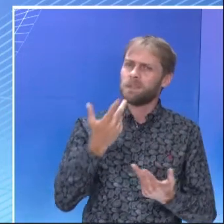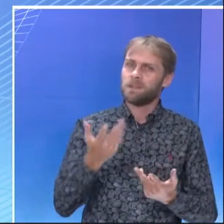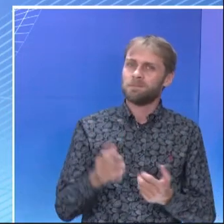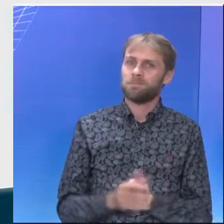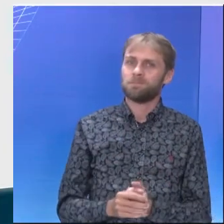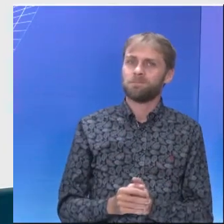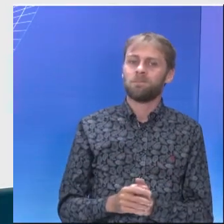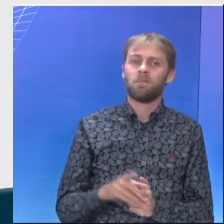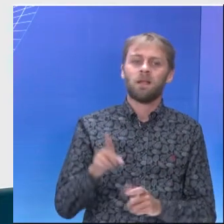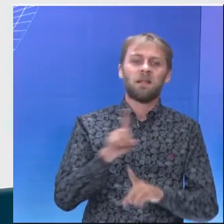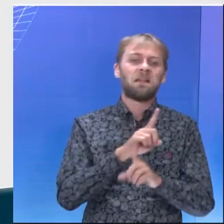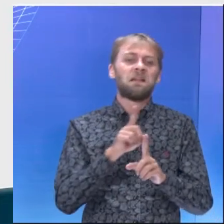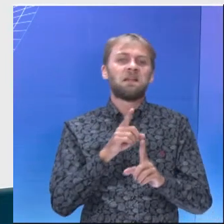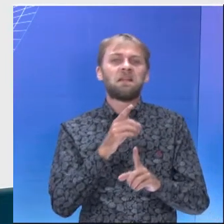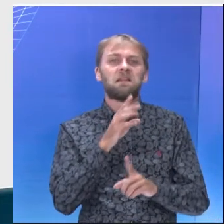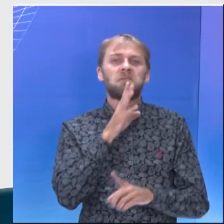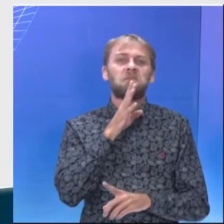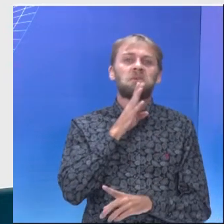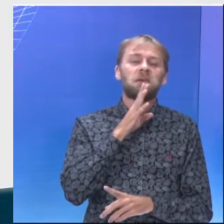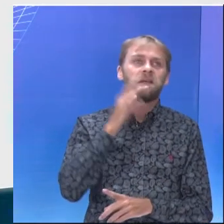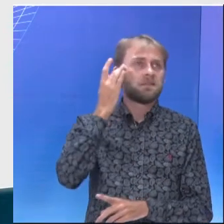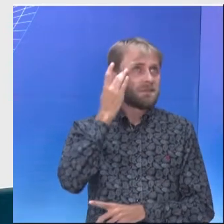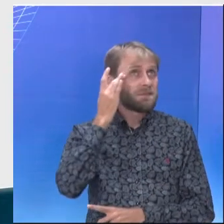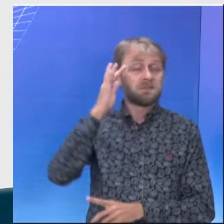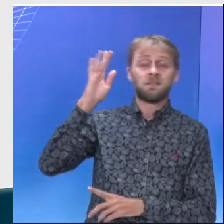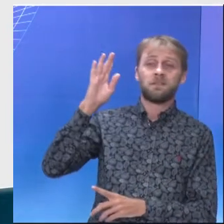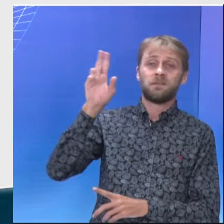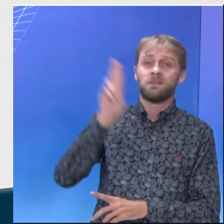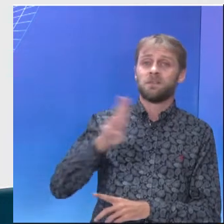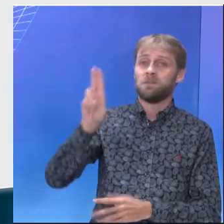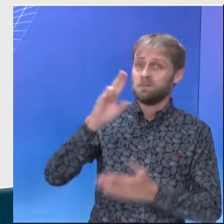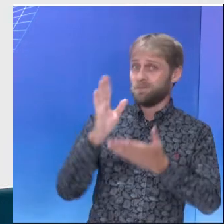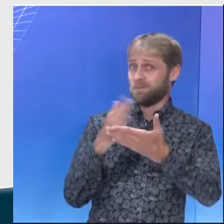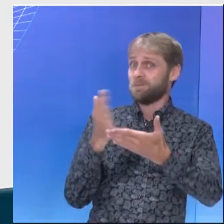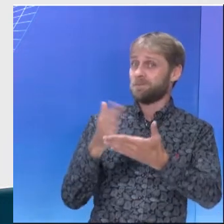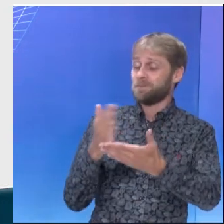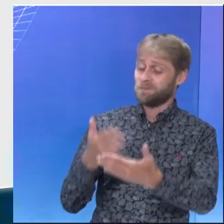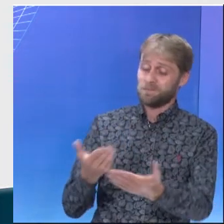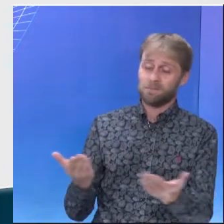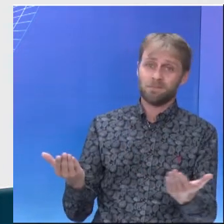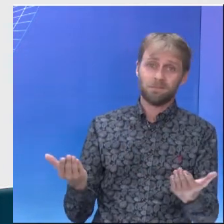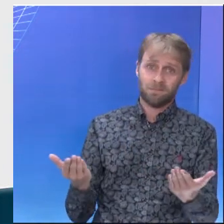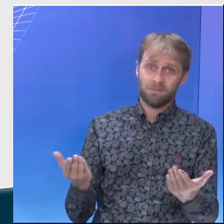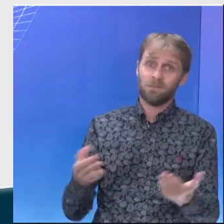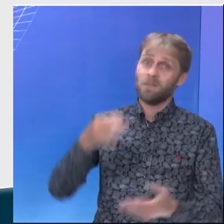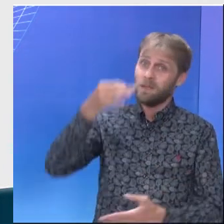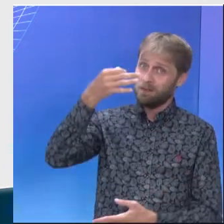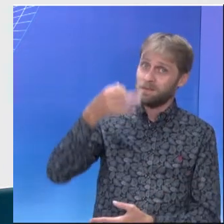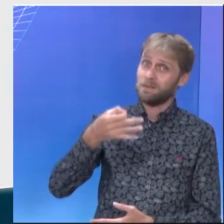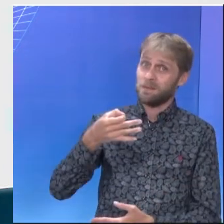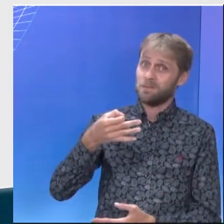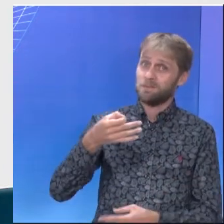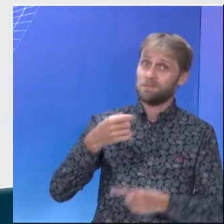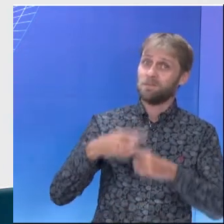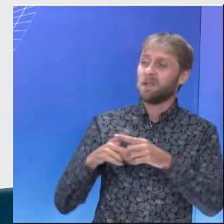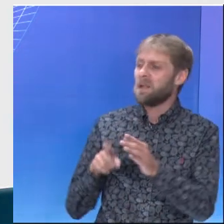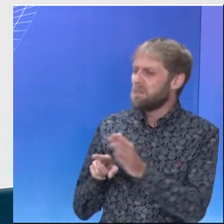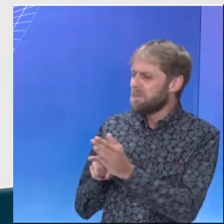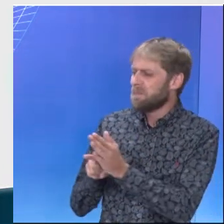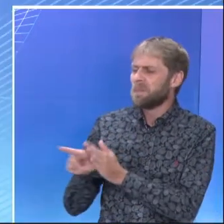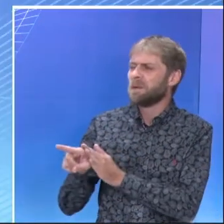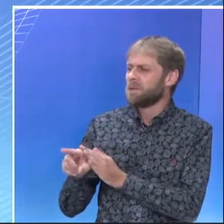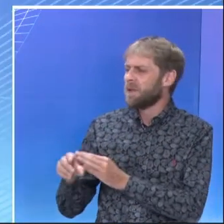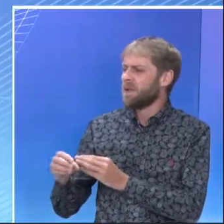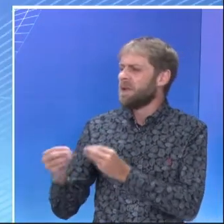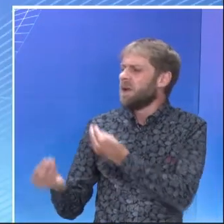Então, desconhecer como usar um livro impresso é a alternativa mais adequada. Porque, olha só, ele pergunta como é que liga essa